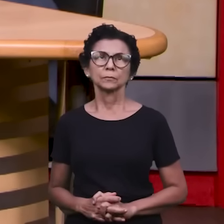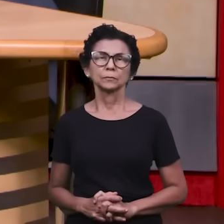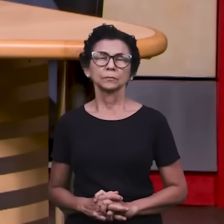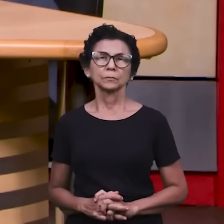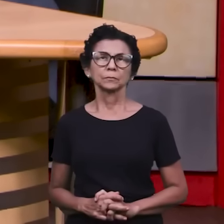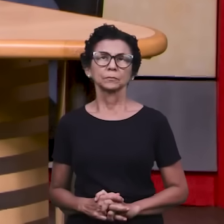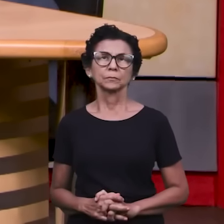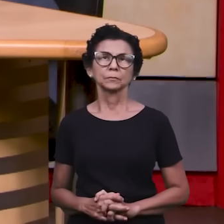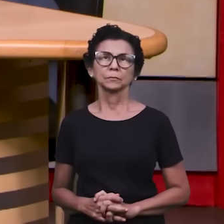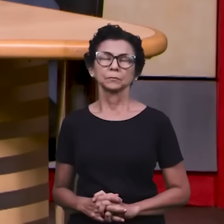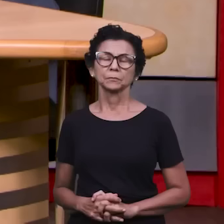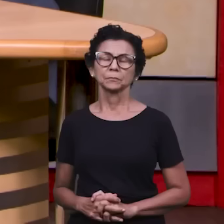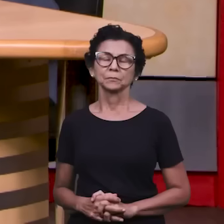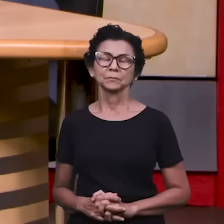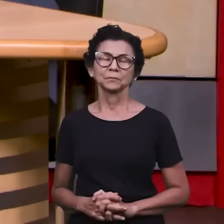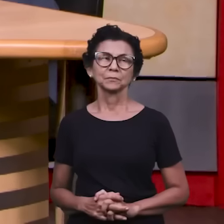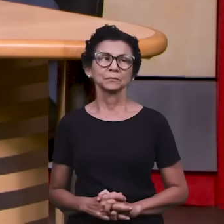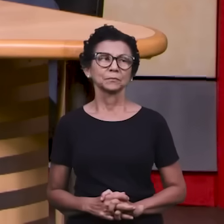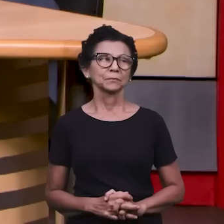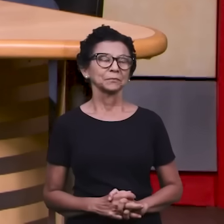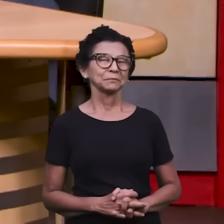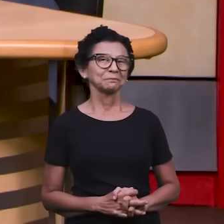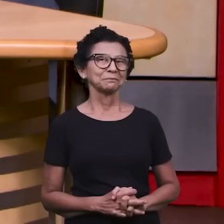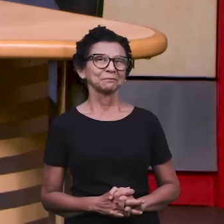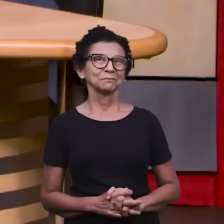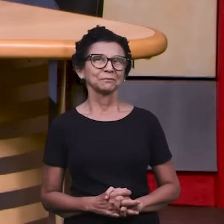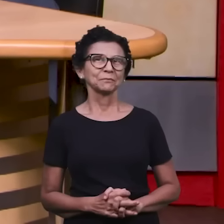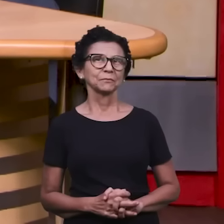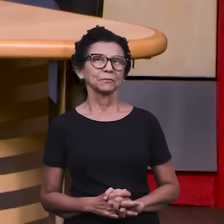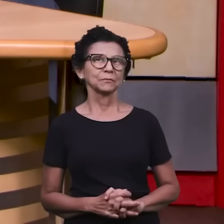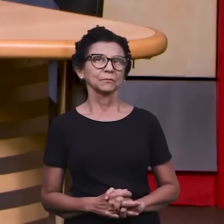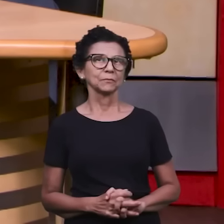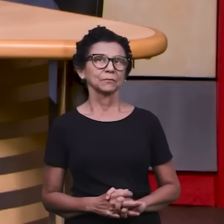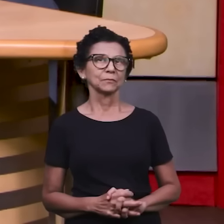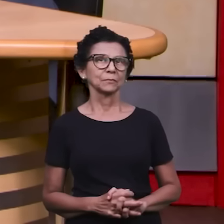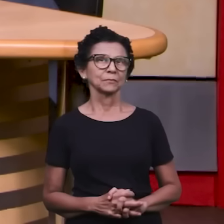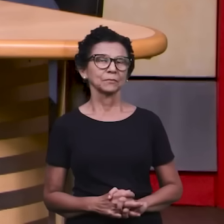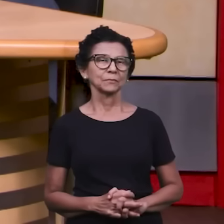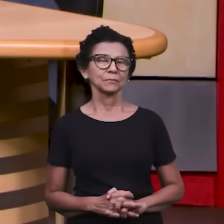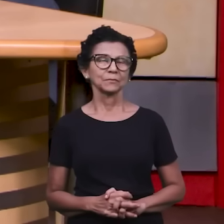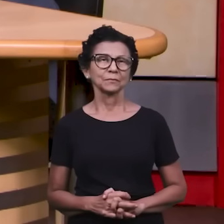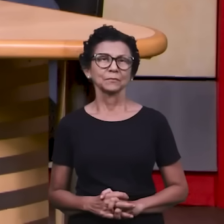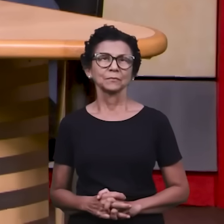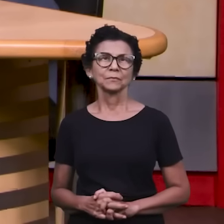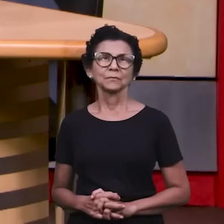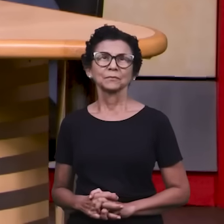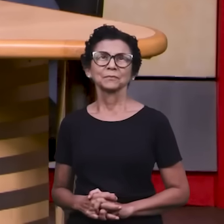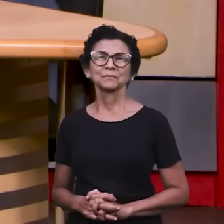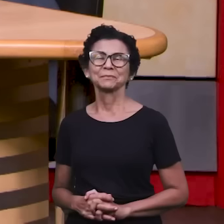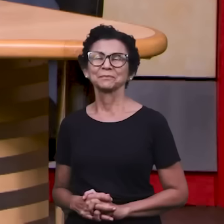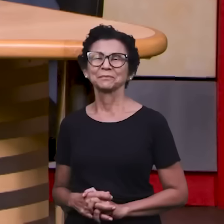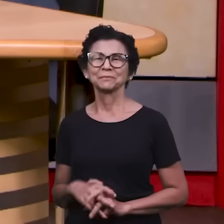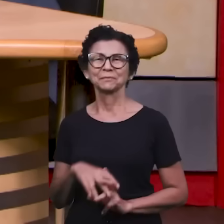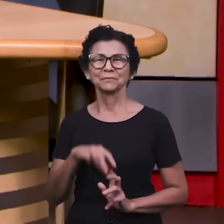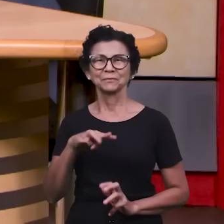tal, eu queria virar agora a bandeira aqui para o Marcelo. Marcelo,